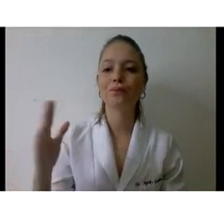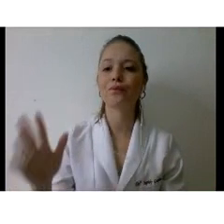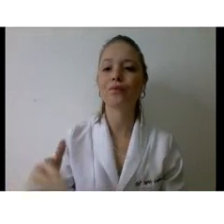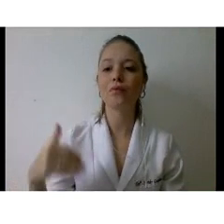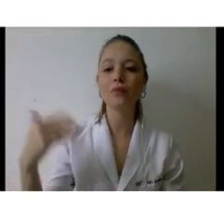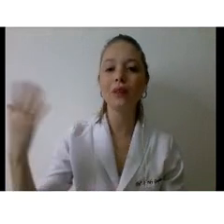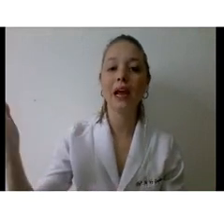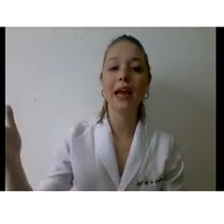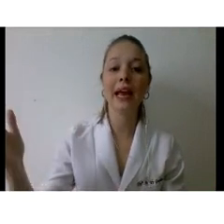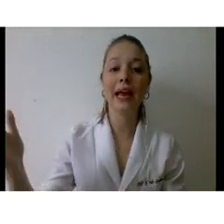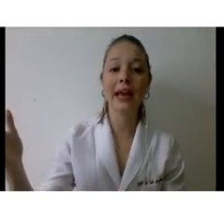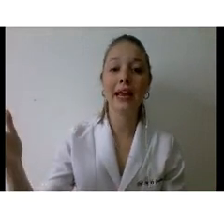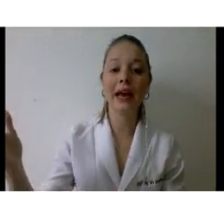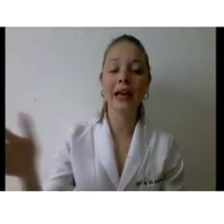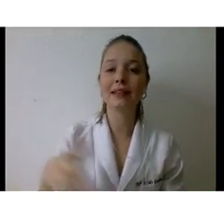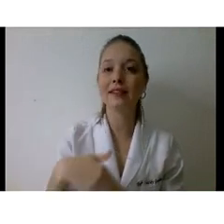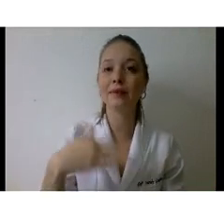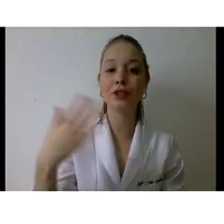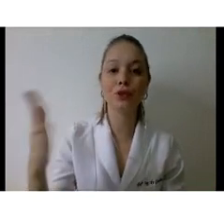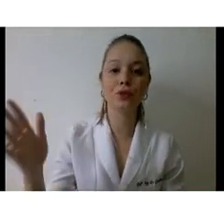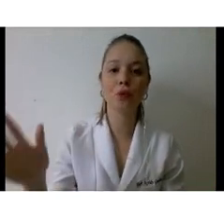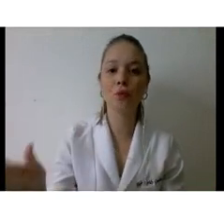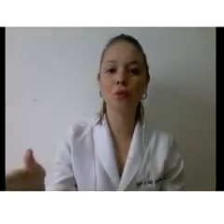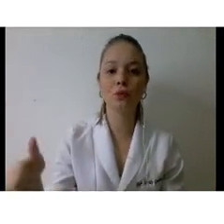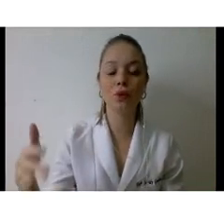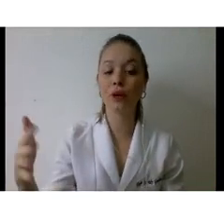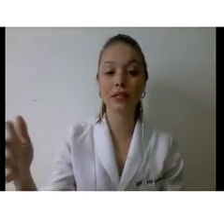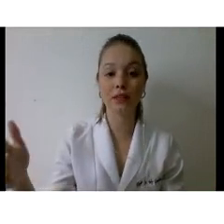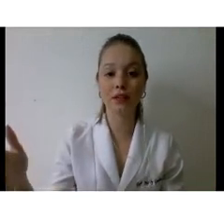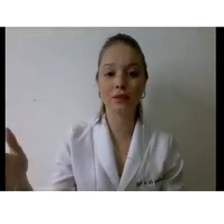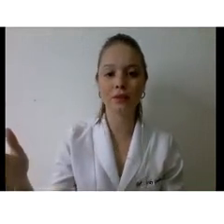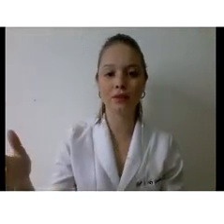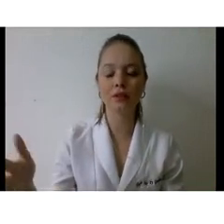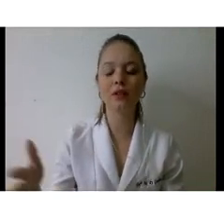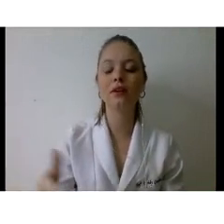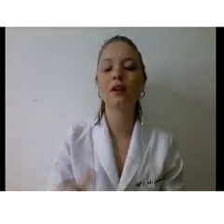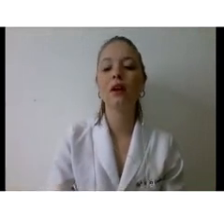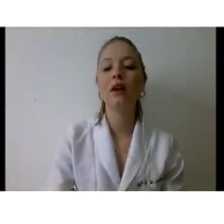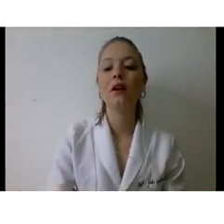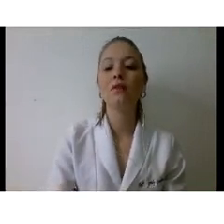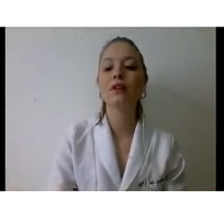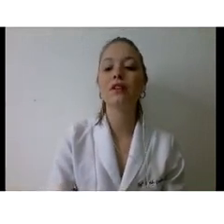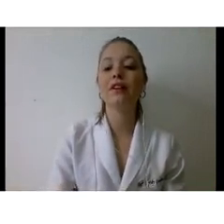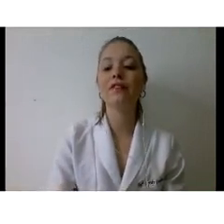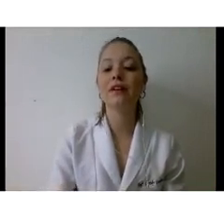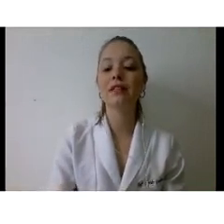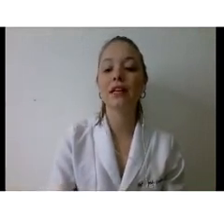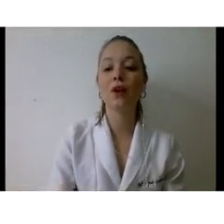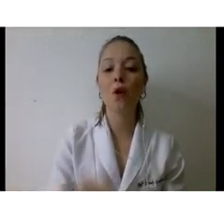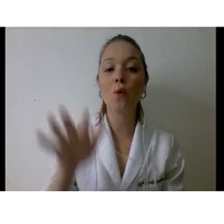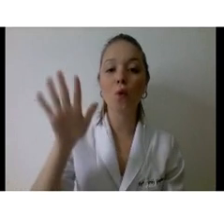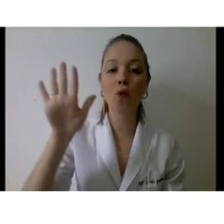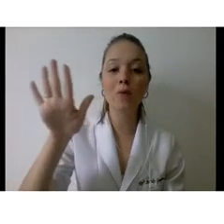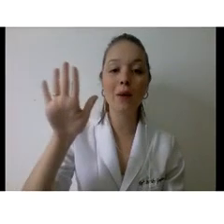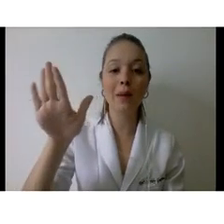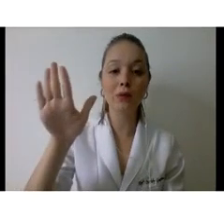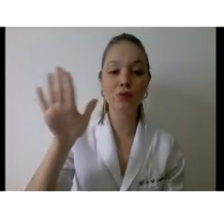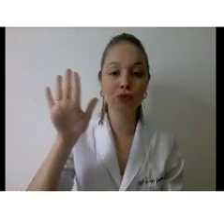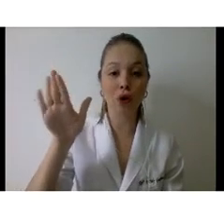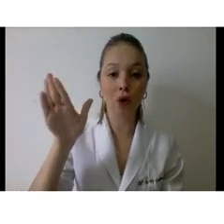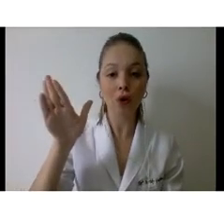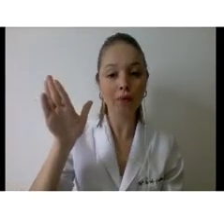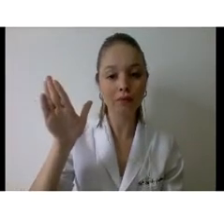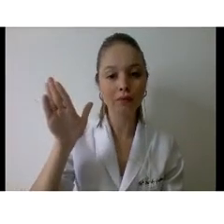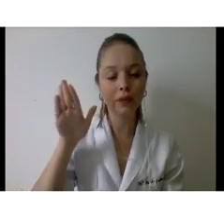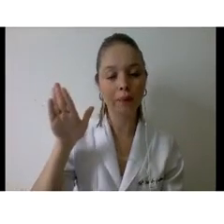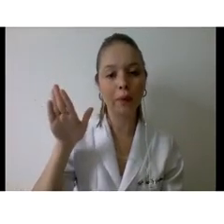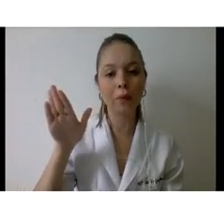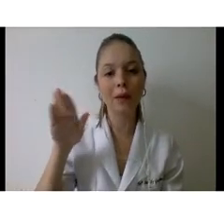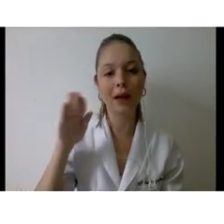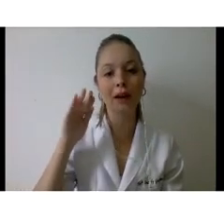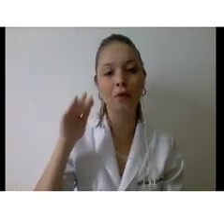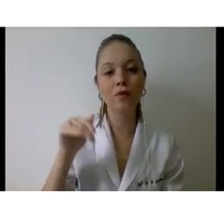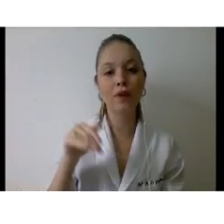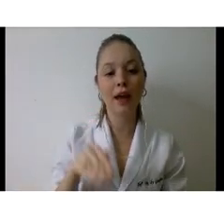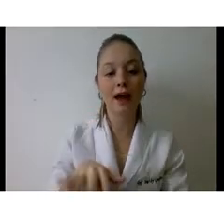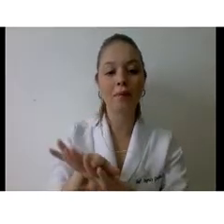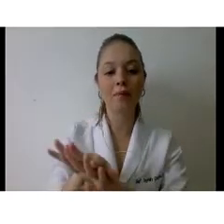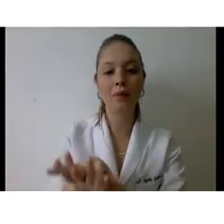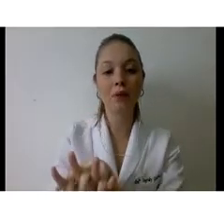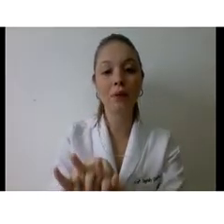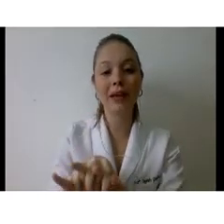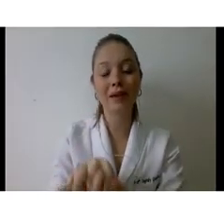bom? Acima de 2 anos, assim, você vai fazer com uma mão só, tá bom?